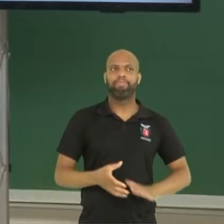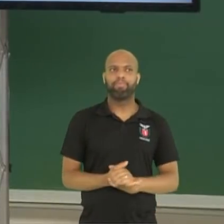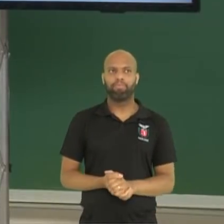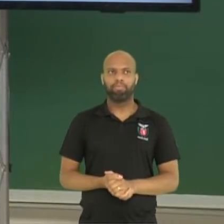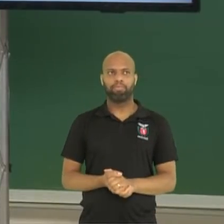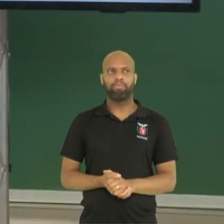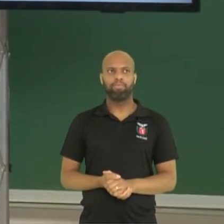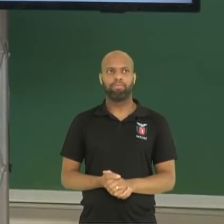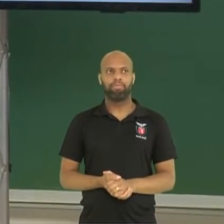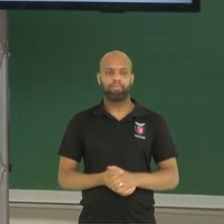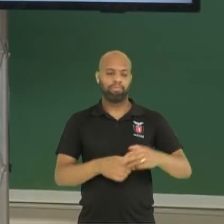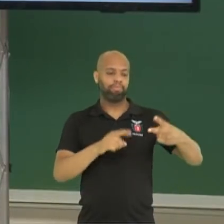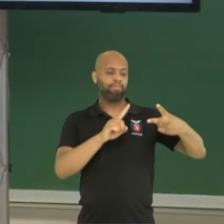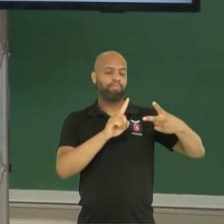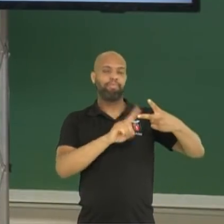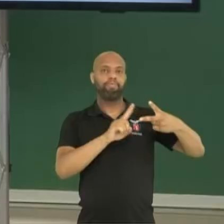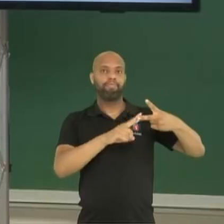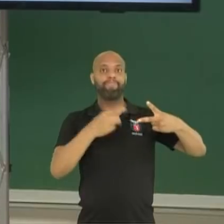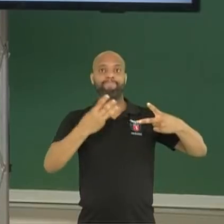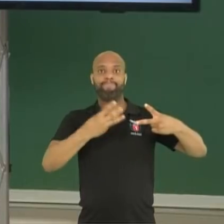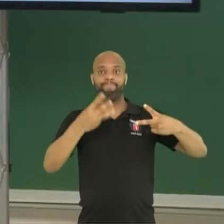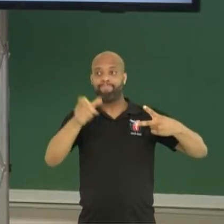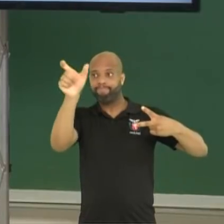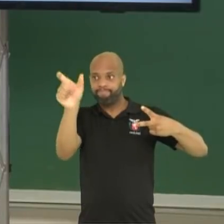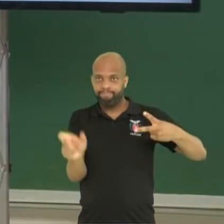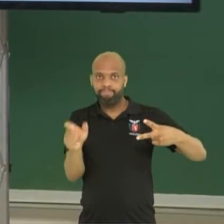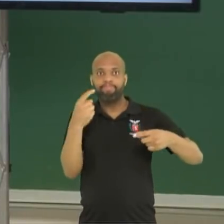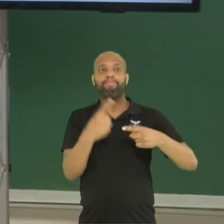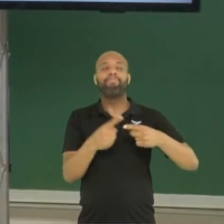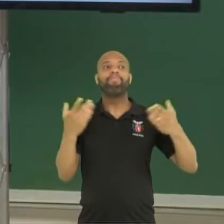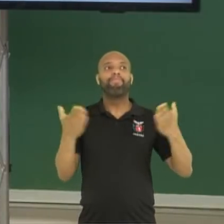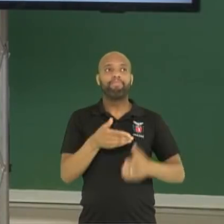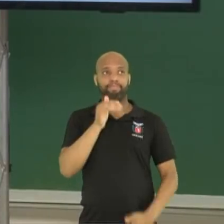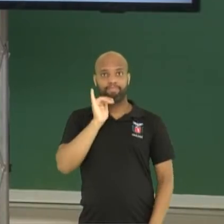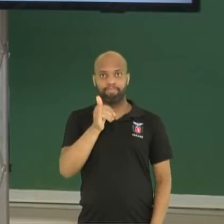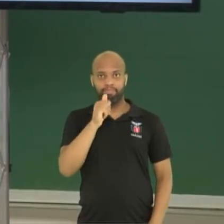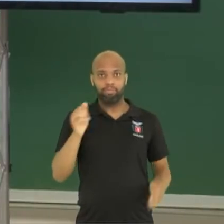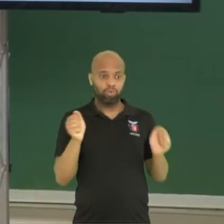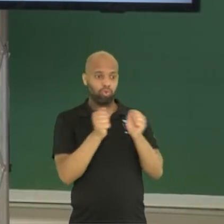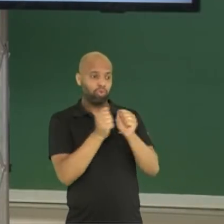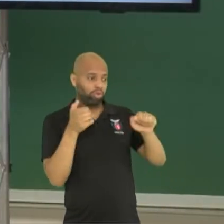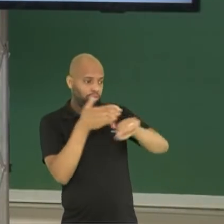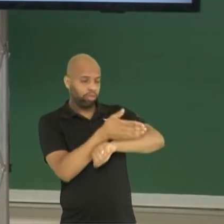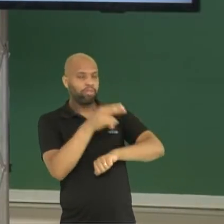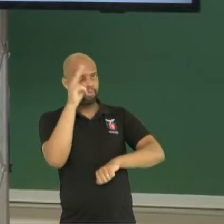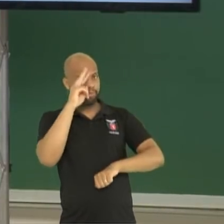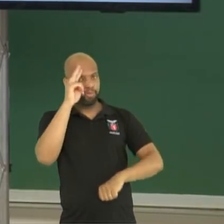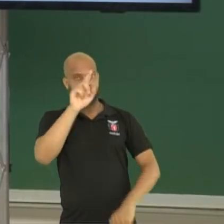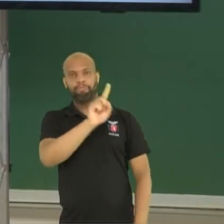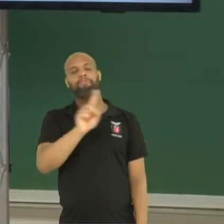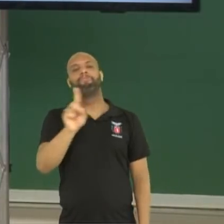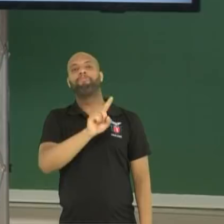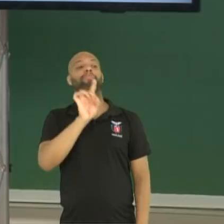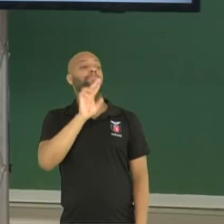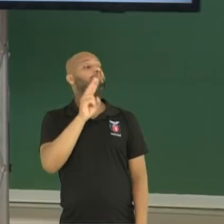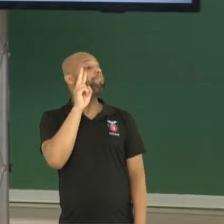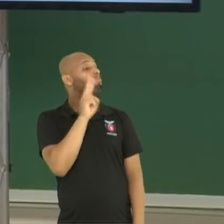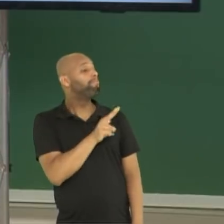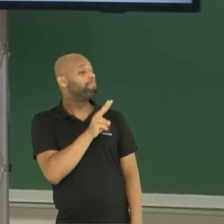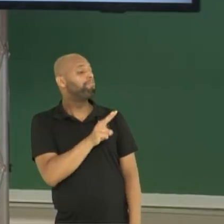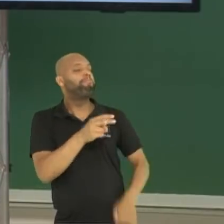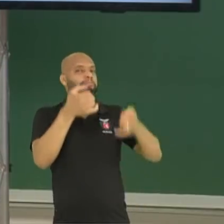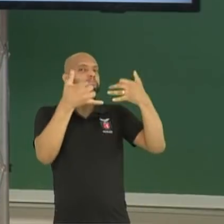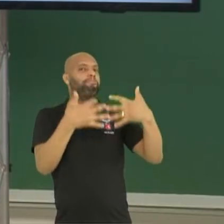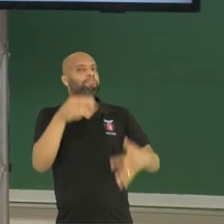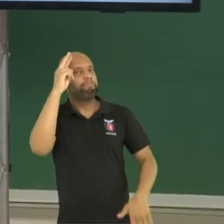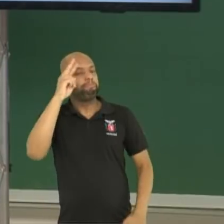correta? Terceira pessoa. Nesse caso aqui, o narrador ele não participa dos fatos, tá bom? Ele apenas